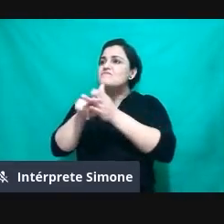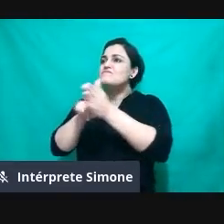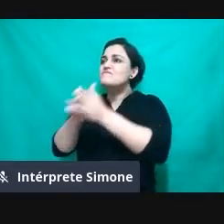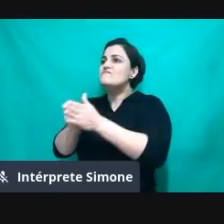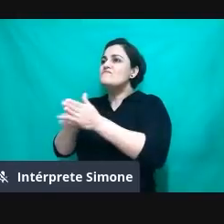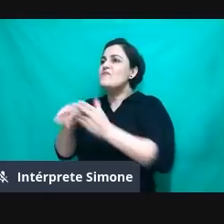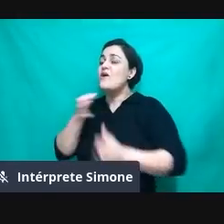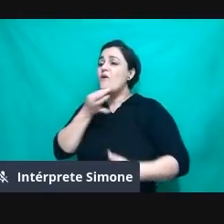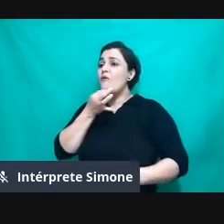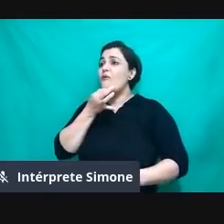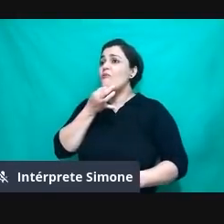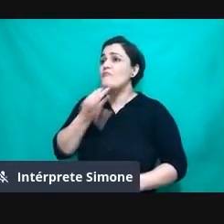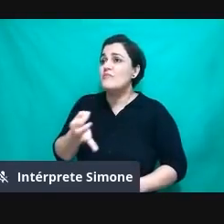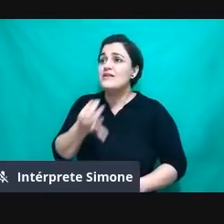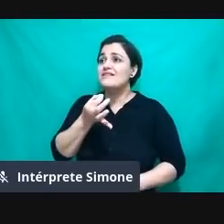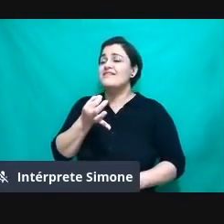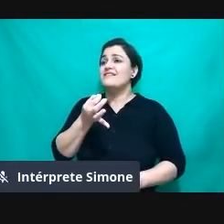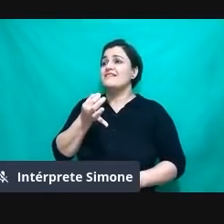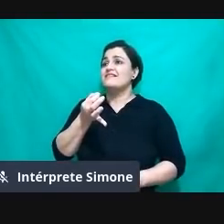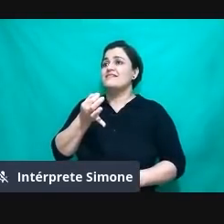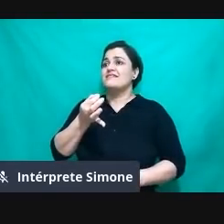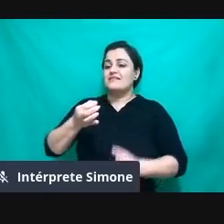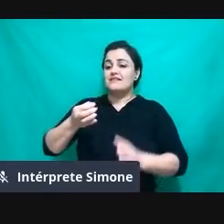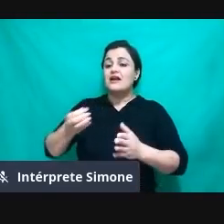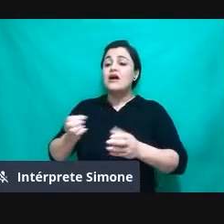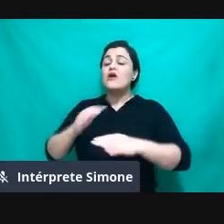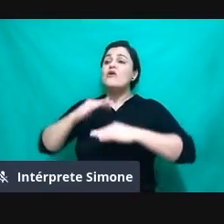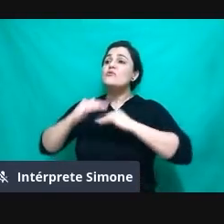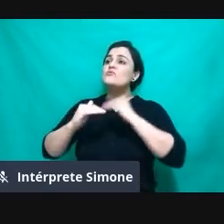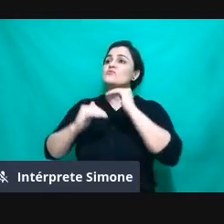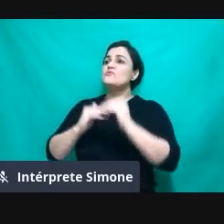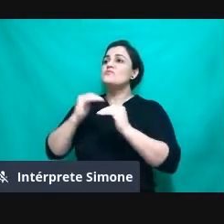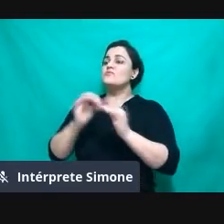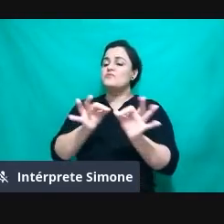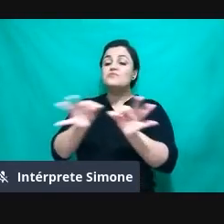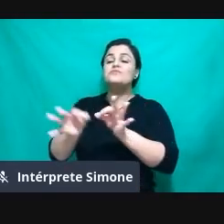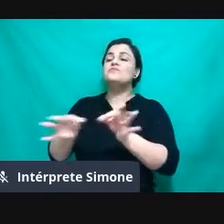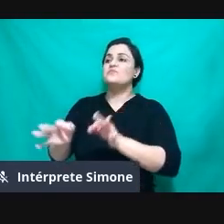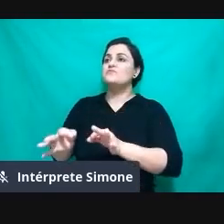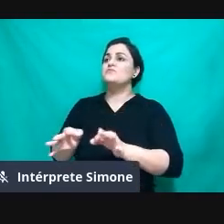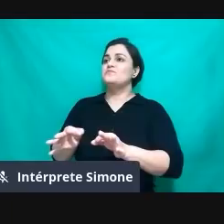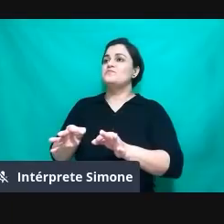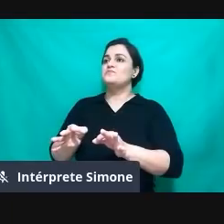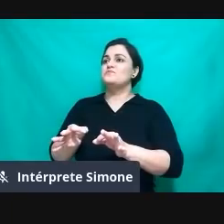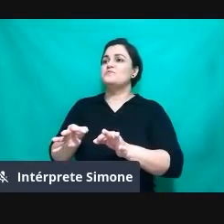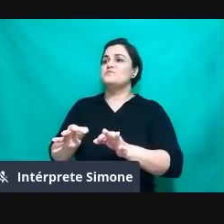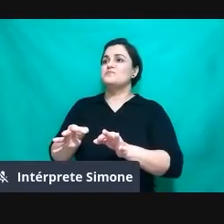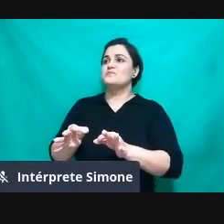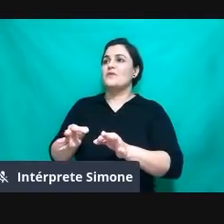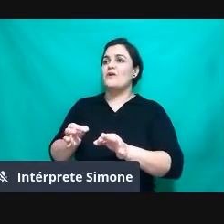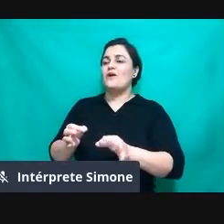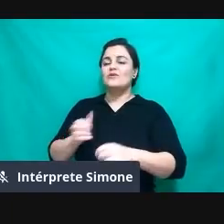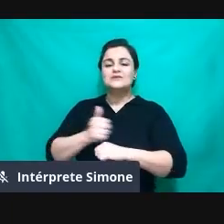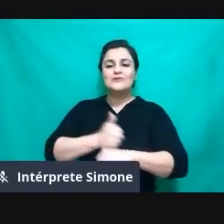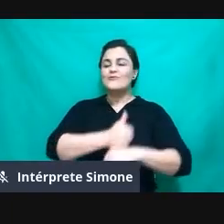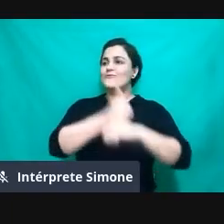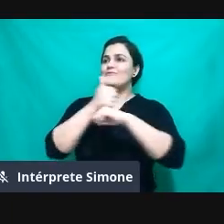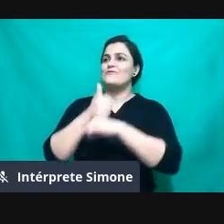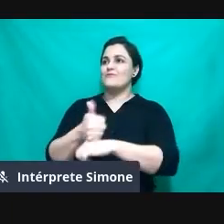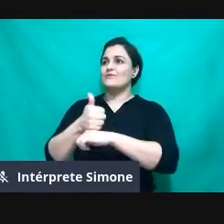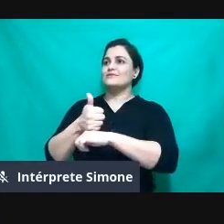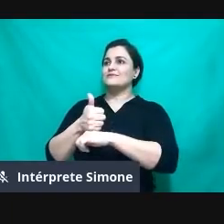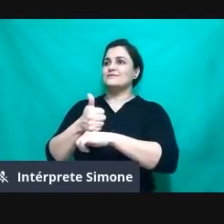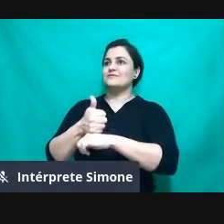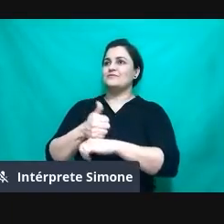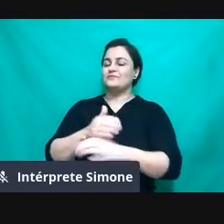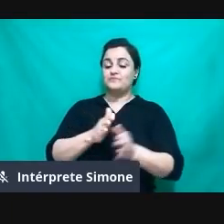achava realmente necessário ter esse documento ou não, né? Então, como foi a trajetória desse documento?